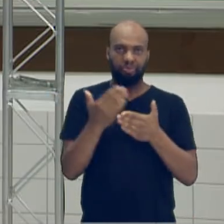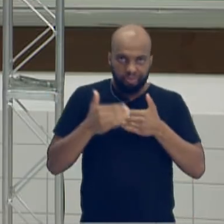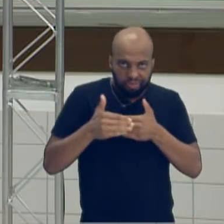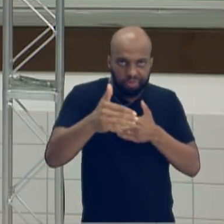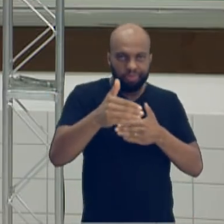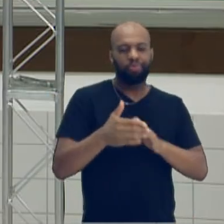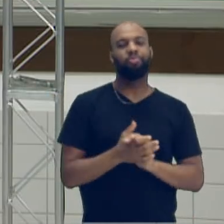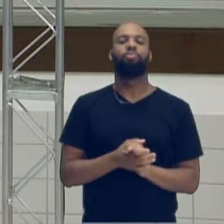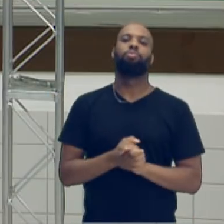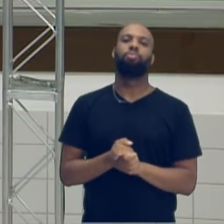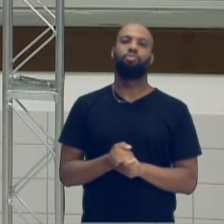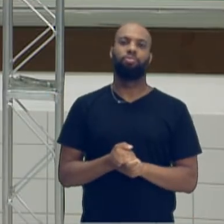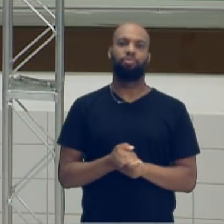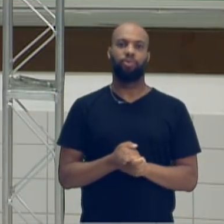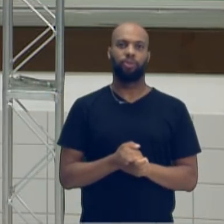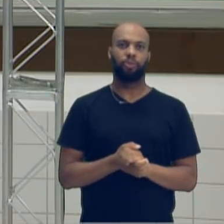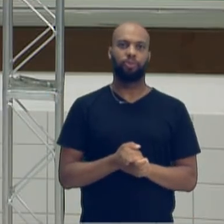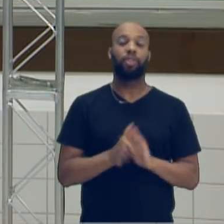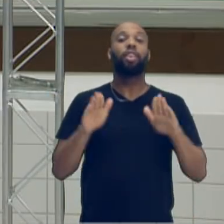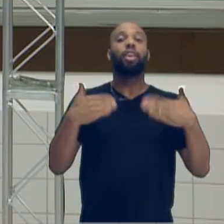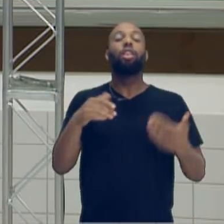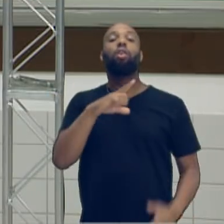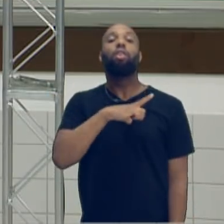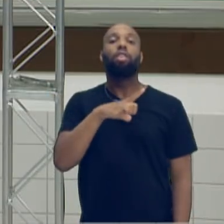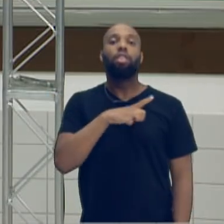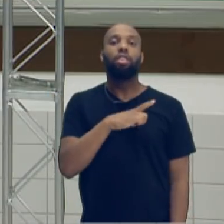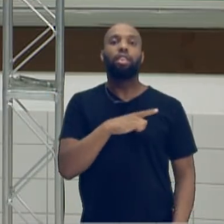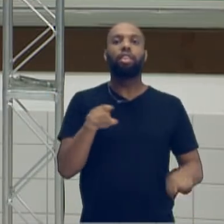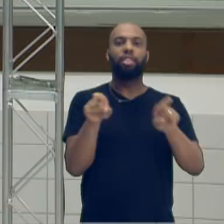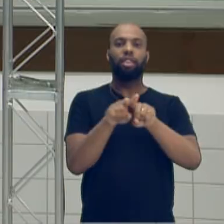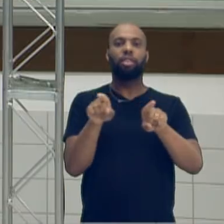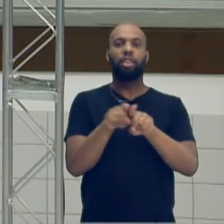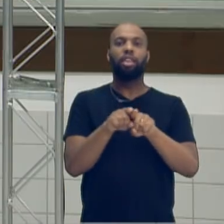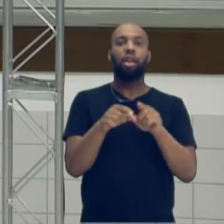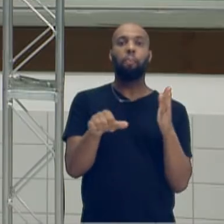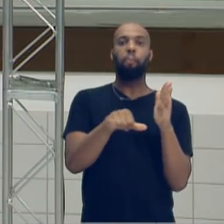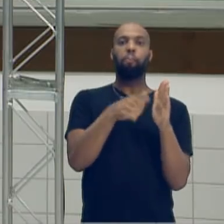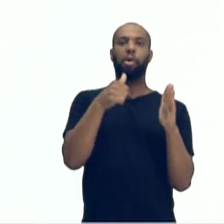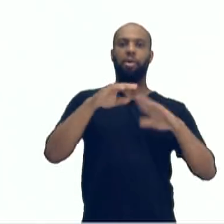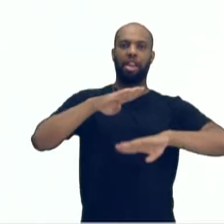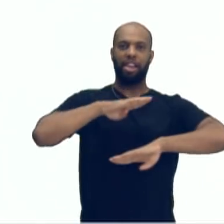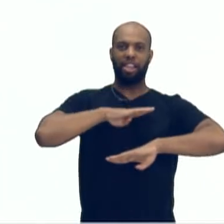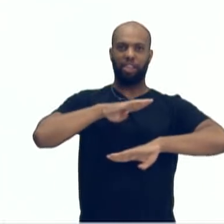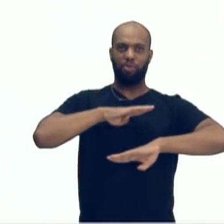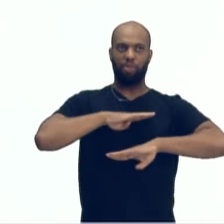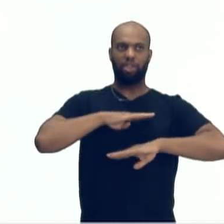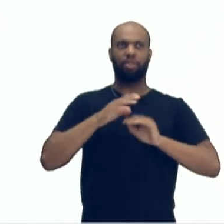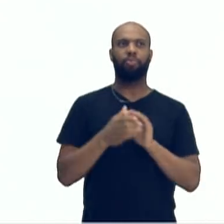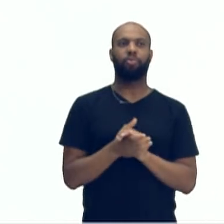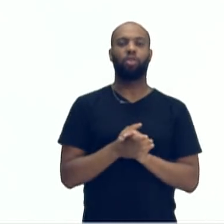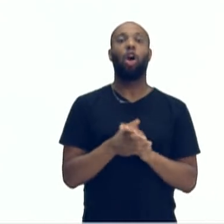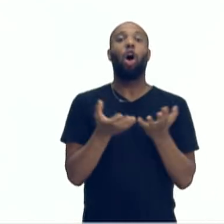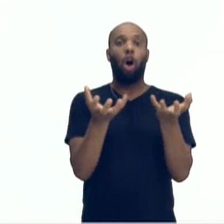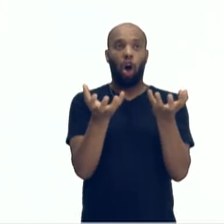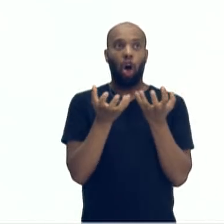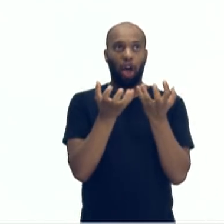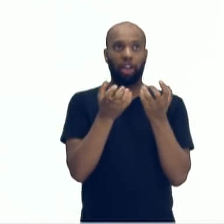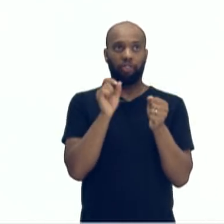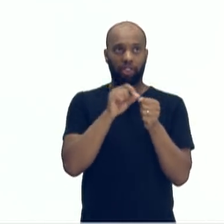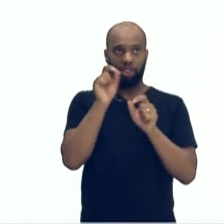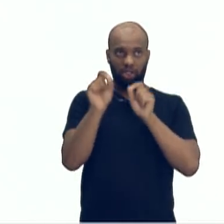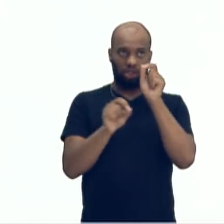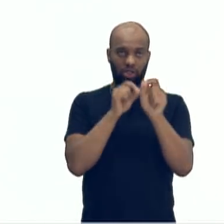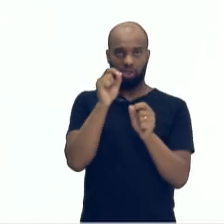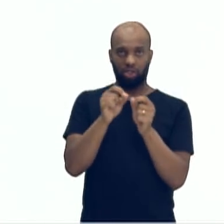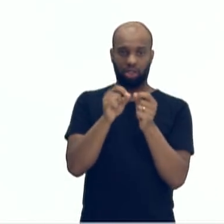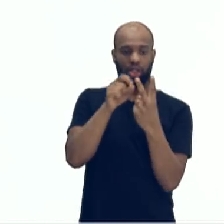hoje. Então, nós temos aqui uma primeira situação. Suponha que queremos inserir o